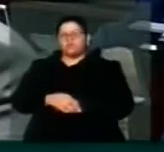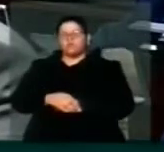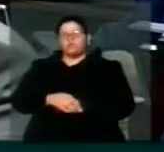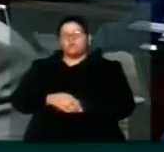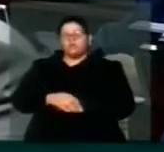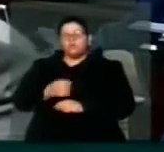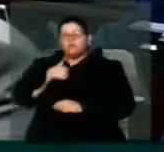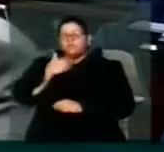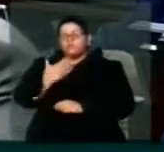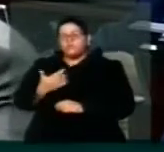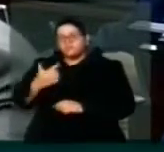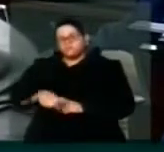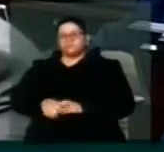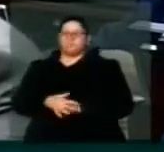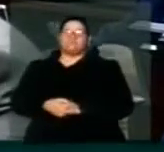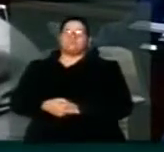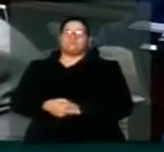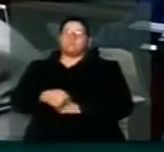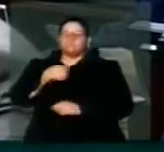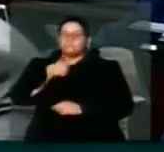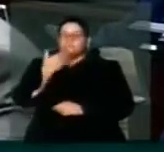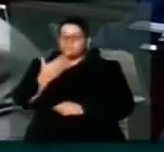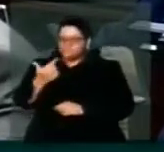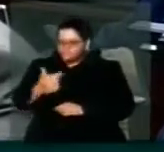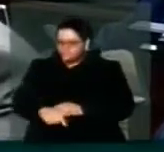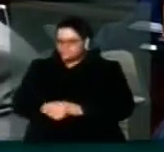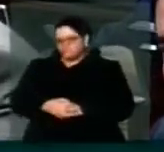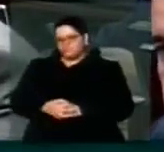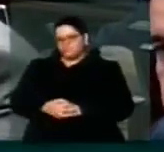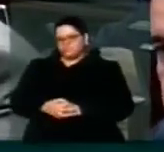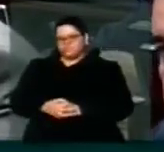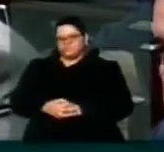faço. Mais uma vez, a Vossa Excelência e ao